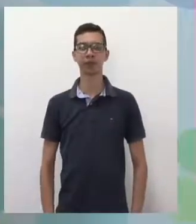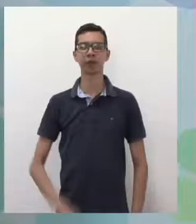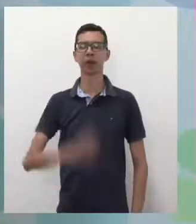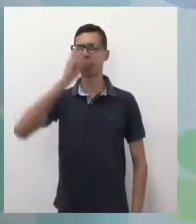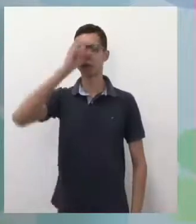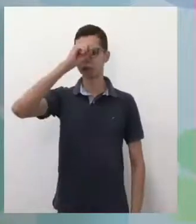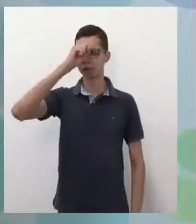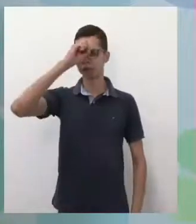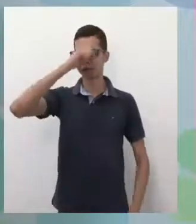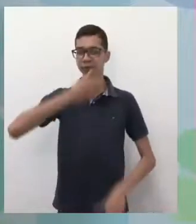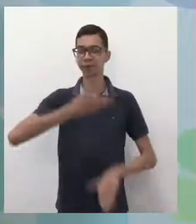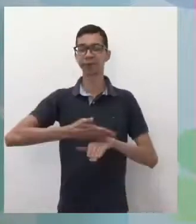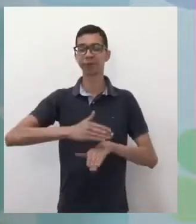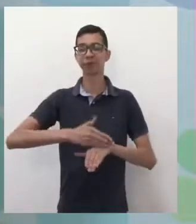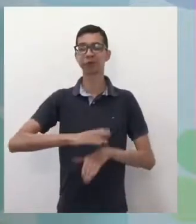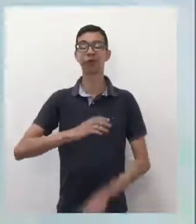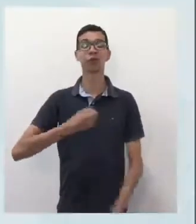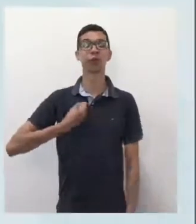a habilidade